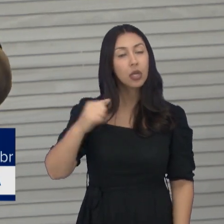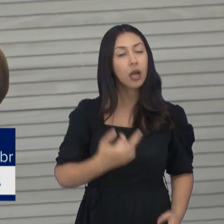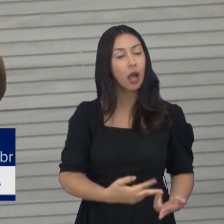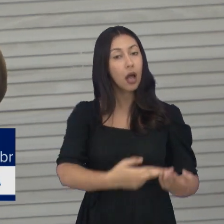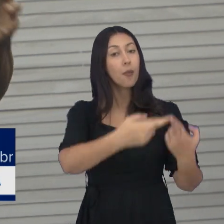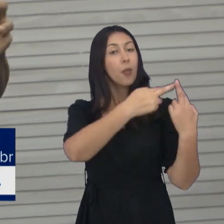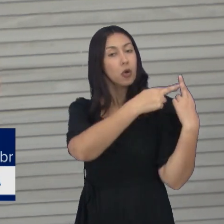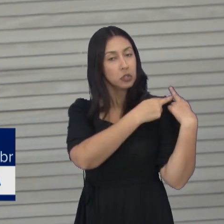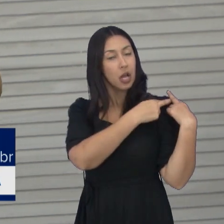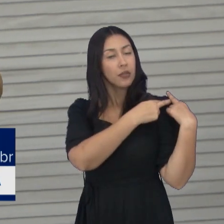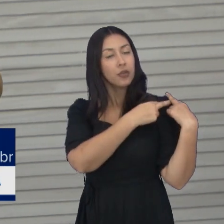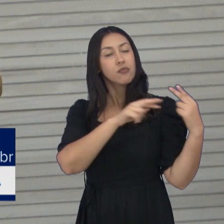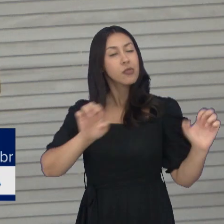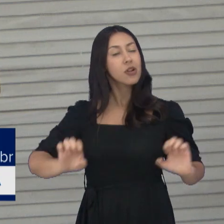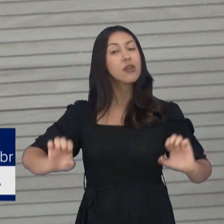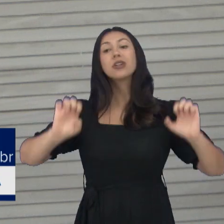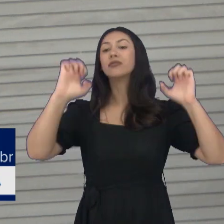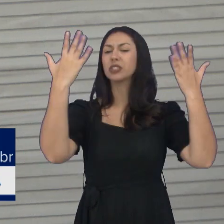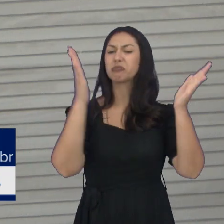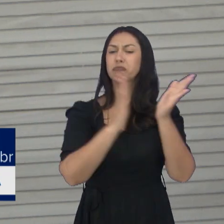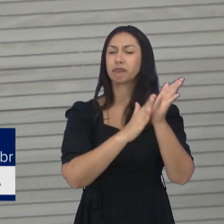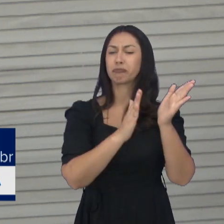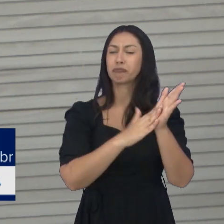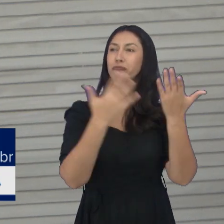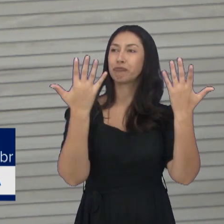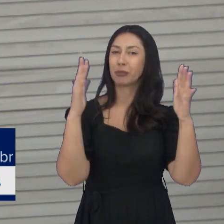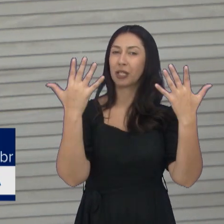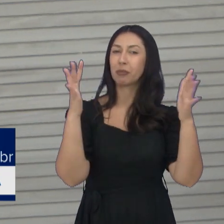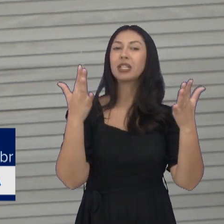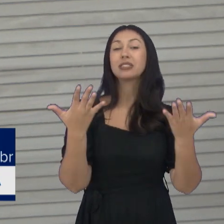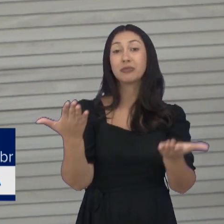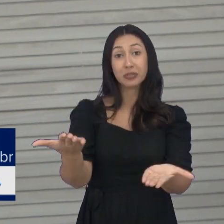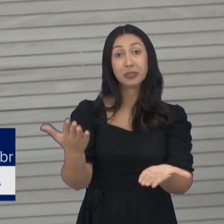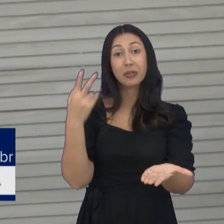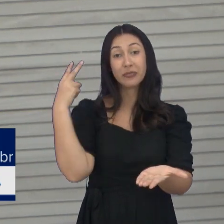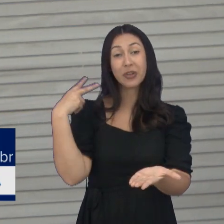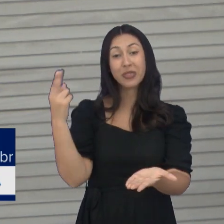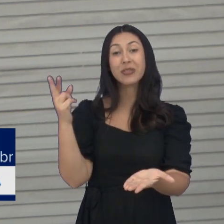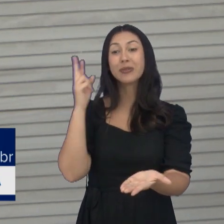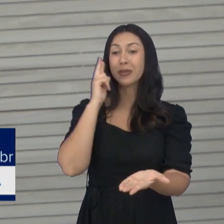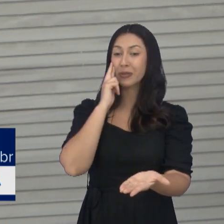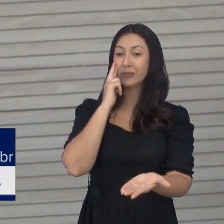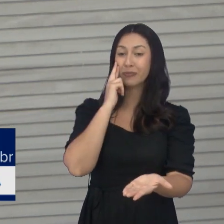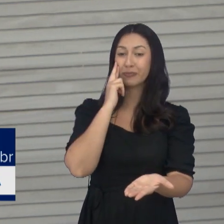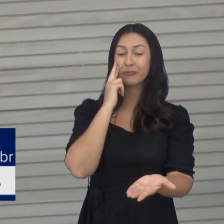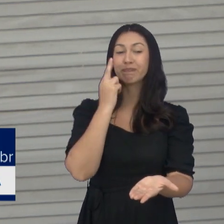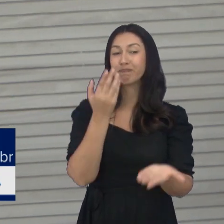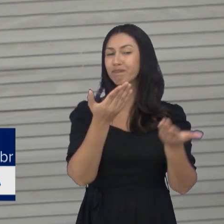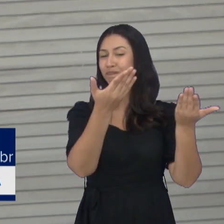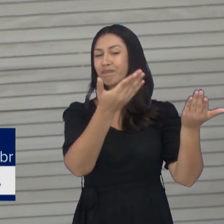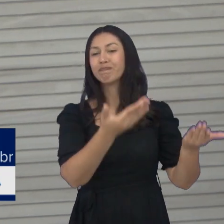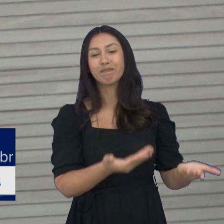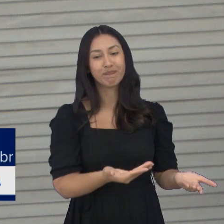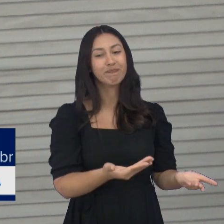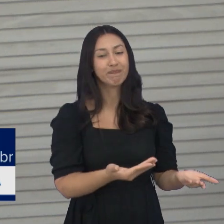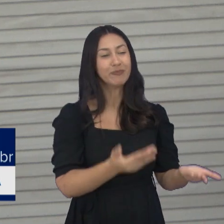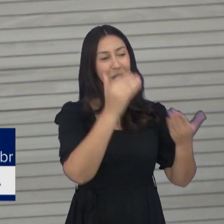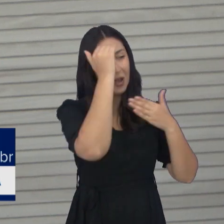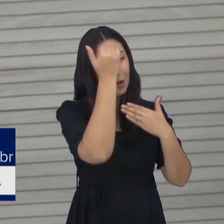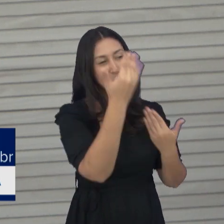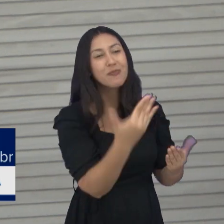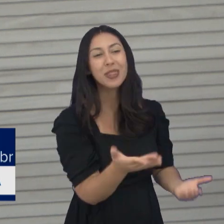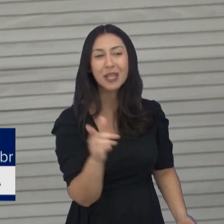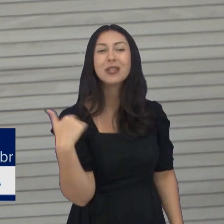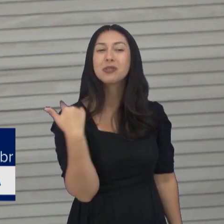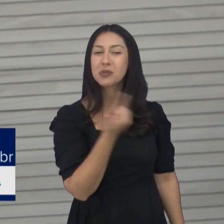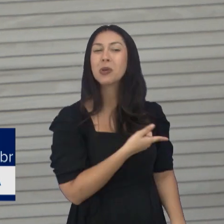toda esse evento, está de parabéns. E, Renato, você concede essa justa homenagem, estaremos